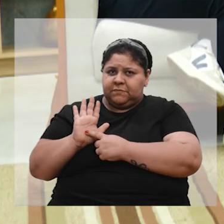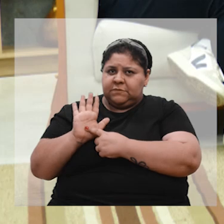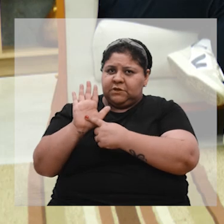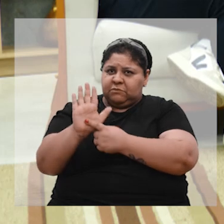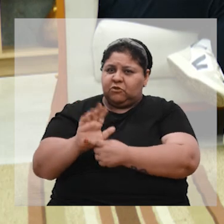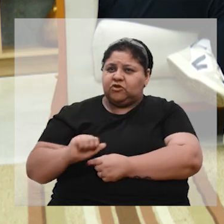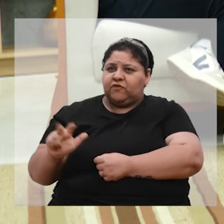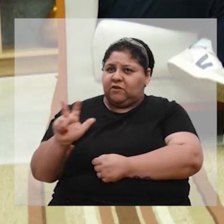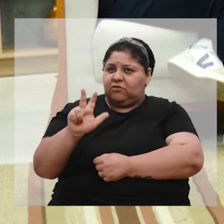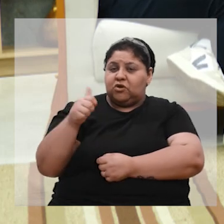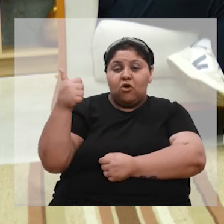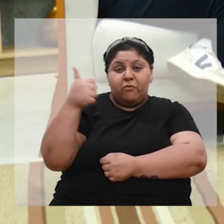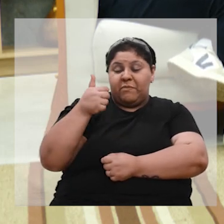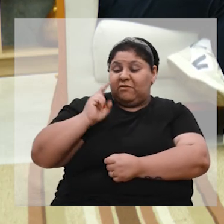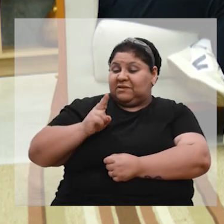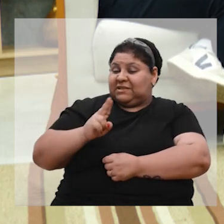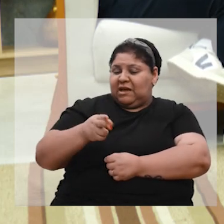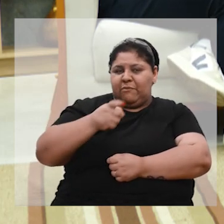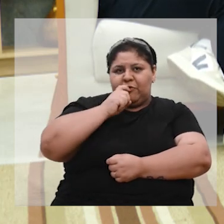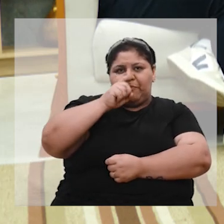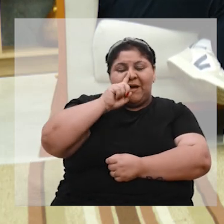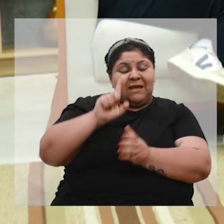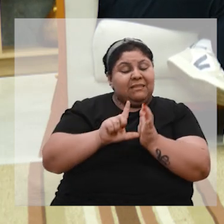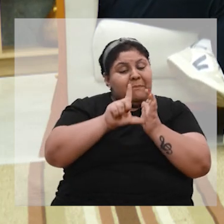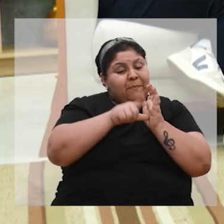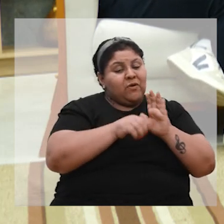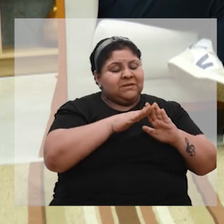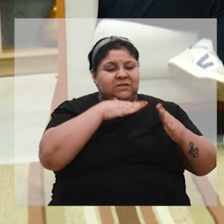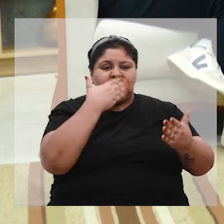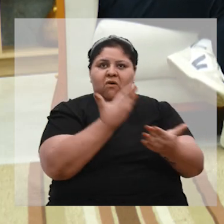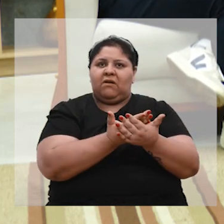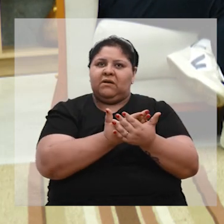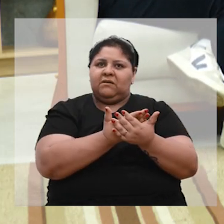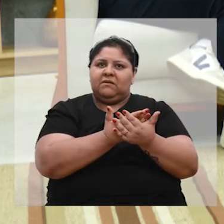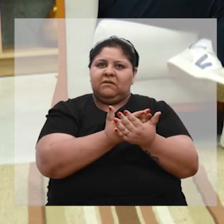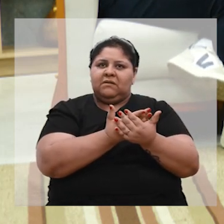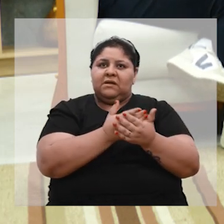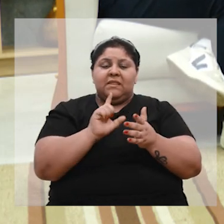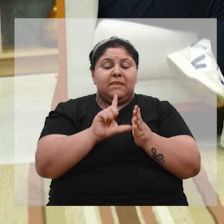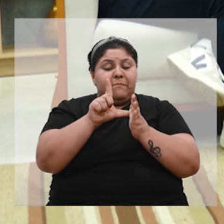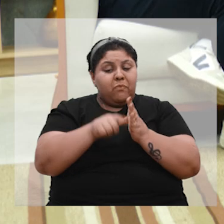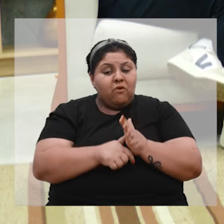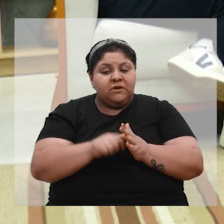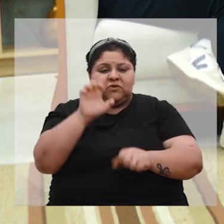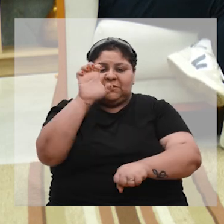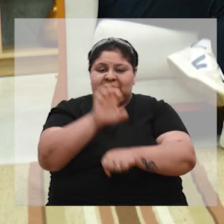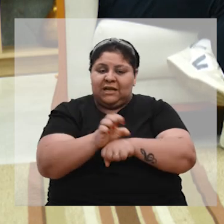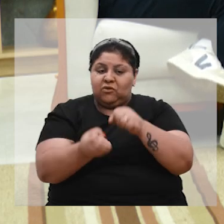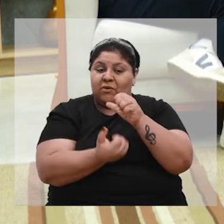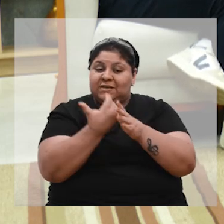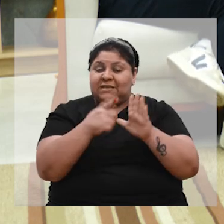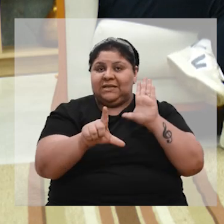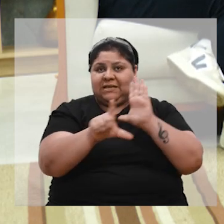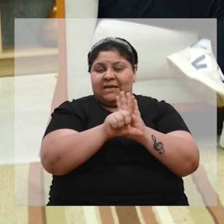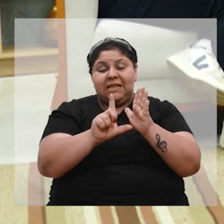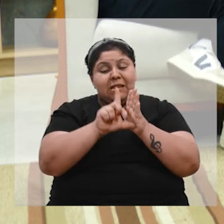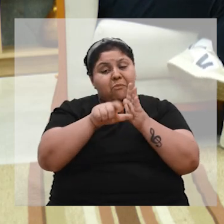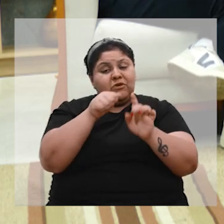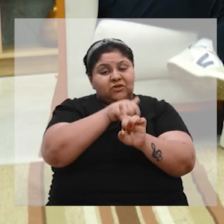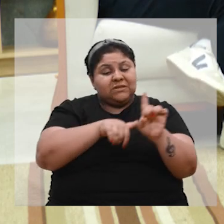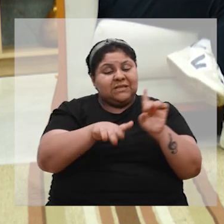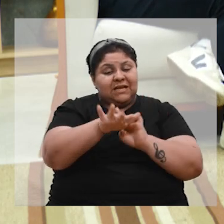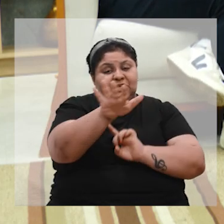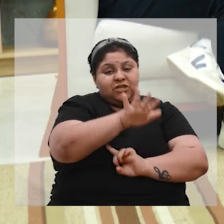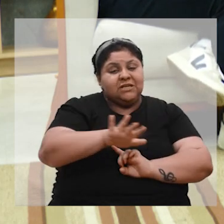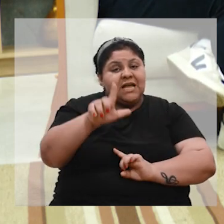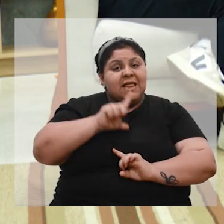que vai promover valores sempre serão os pais. Depois vai ser a escola. Depois vai vir o Estado com as leis. Né? Depois a